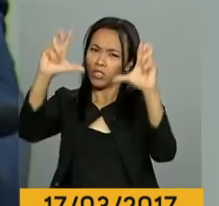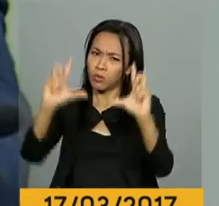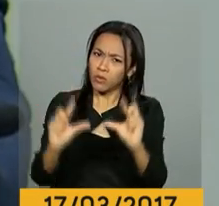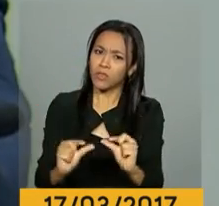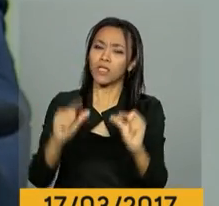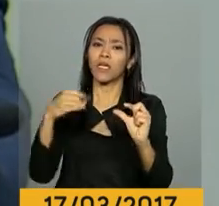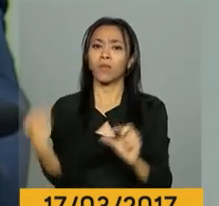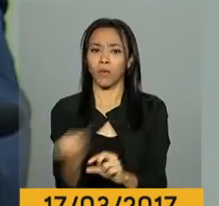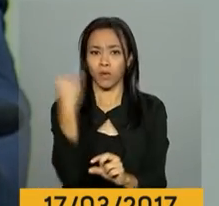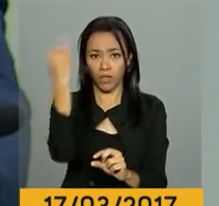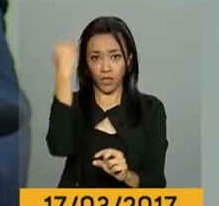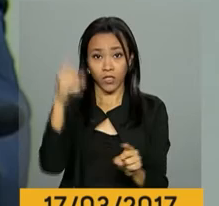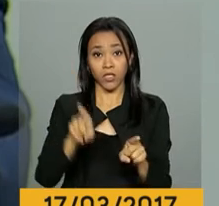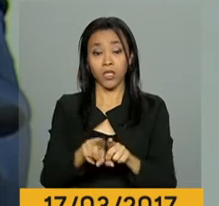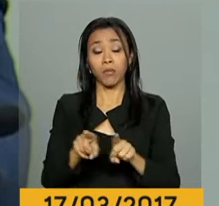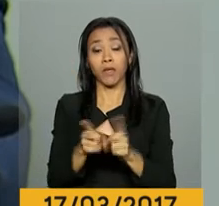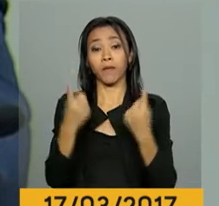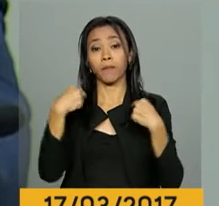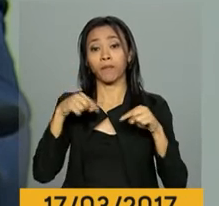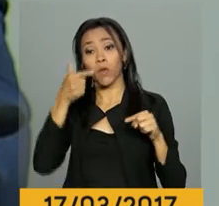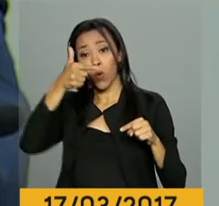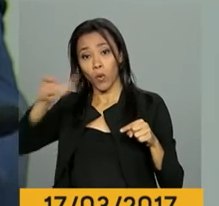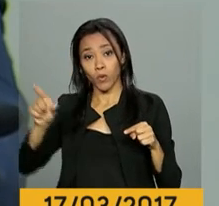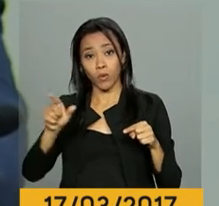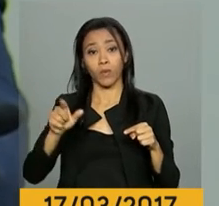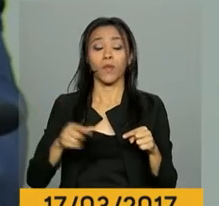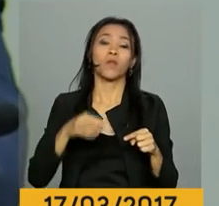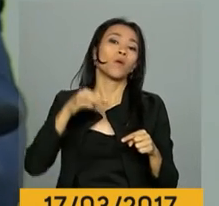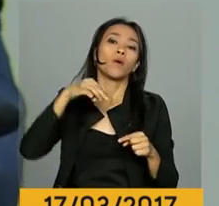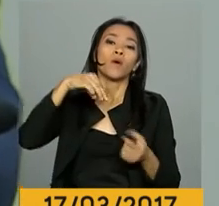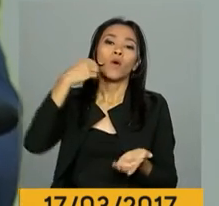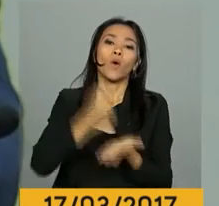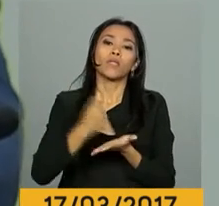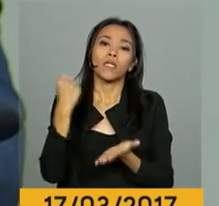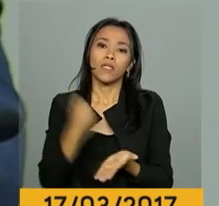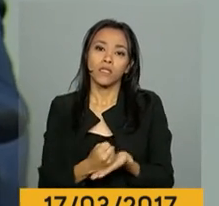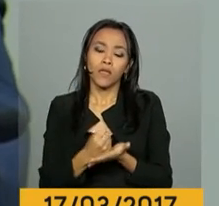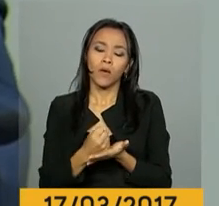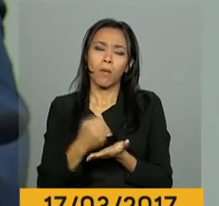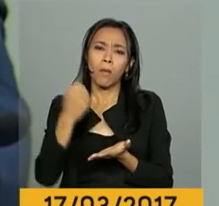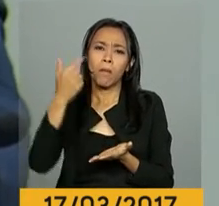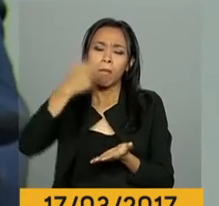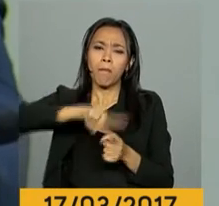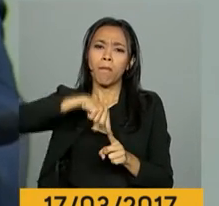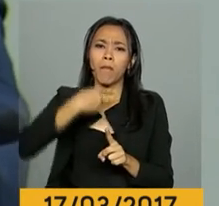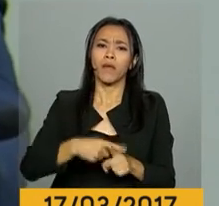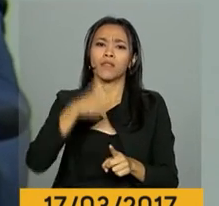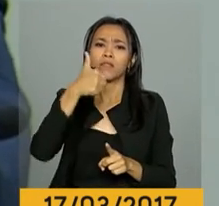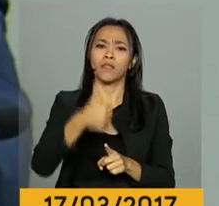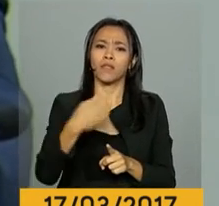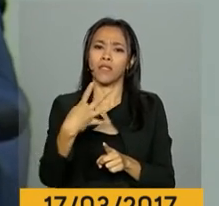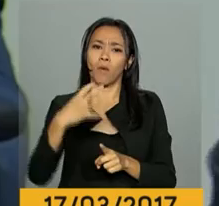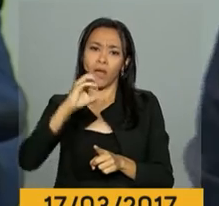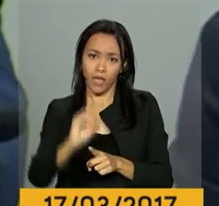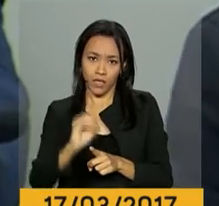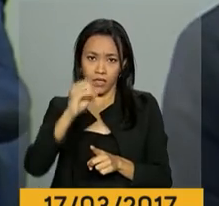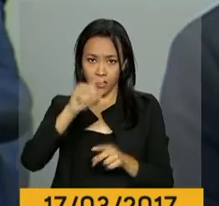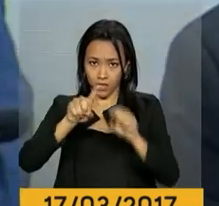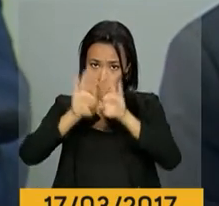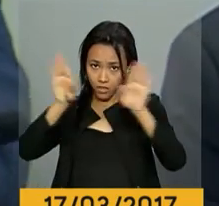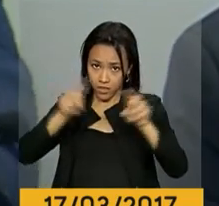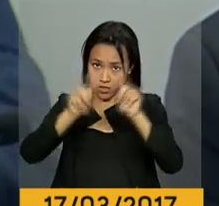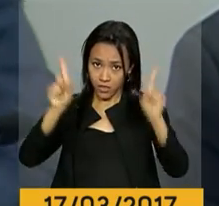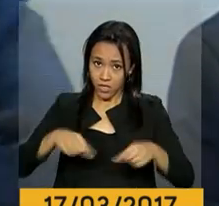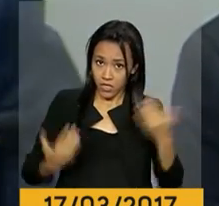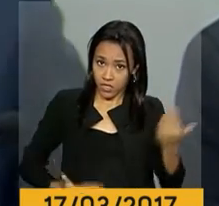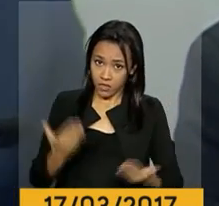no INPI, eu acabei de autorizar a contratação de mais 140 servidores, porque lá, eu creio que foi lá na